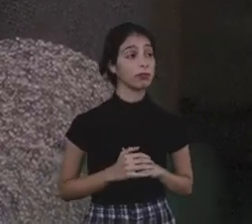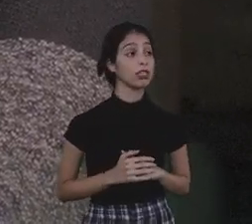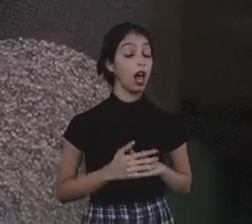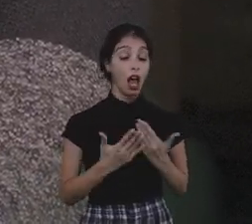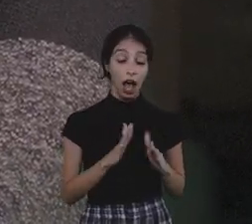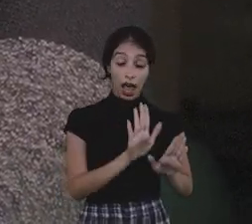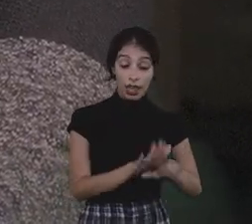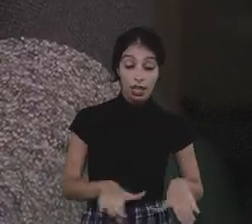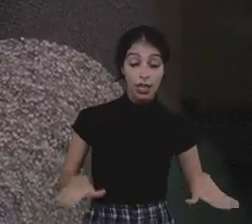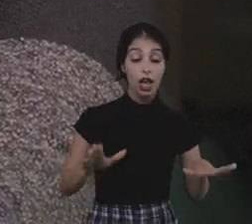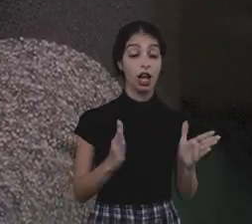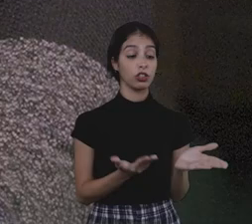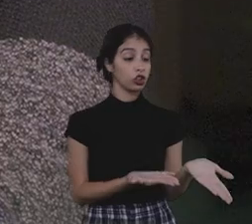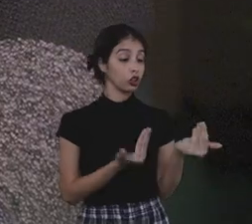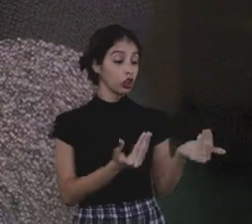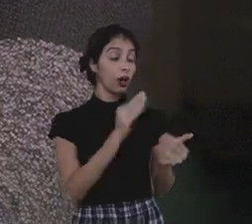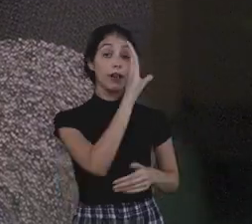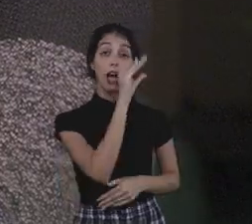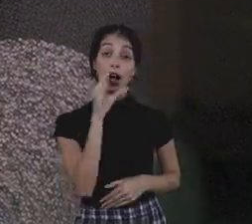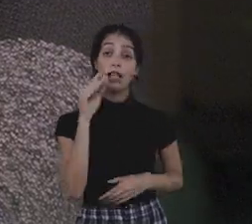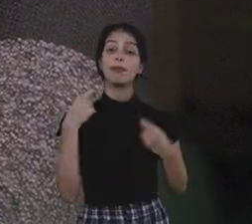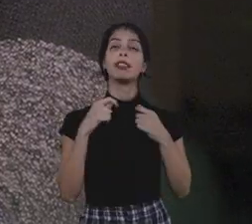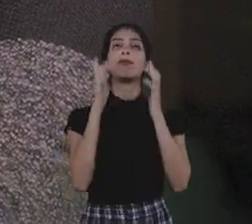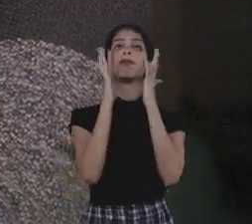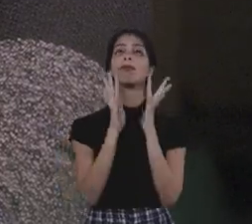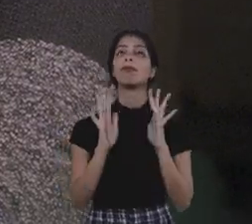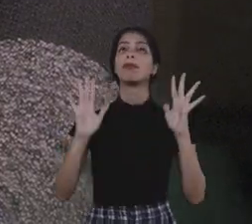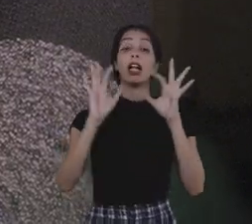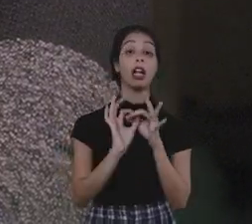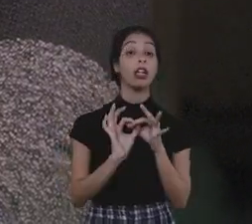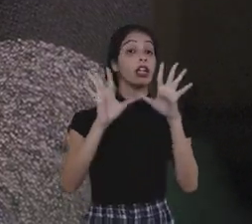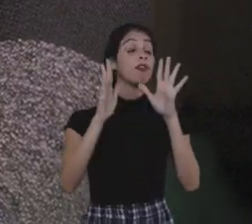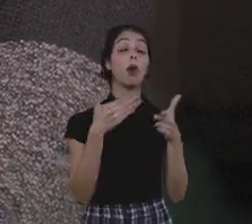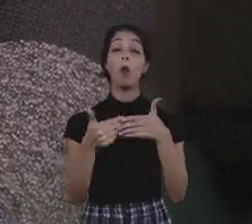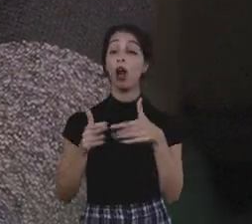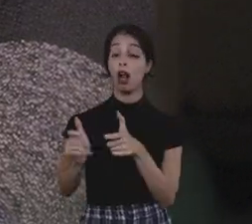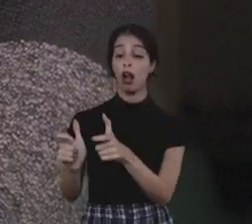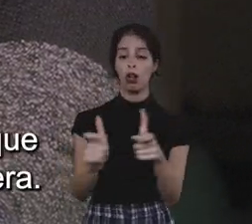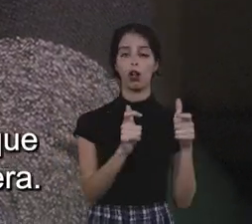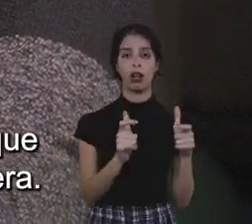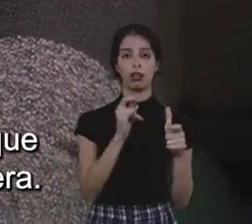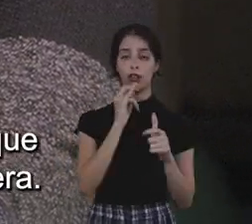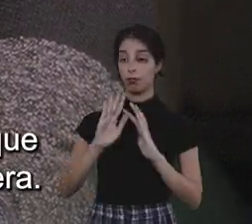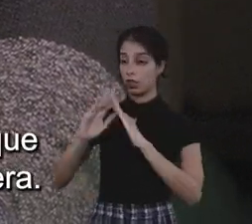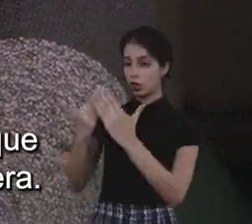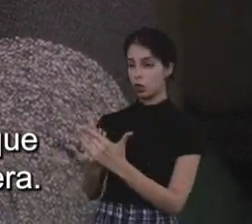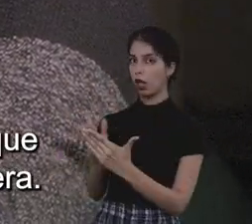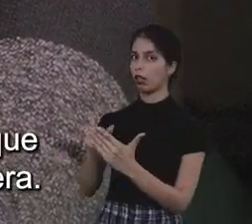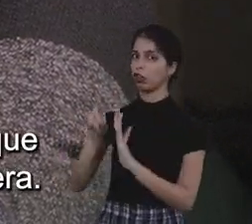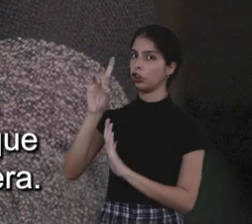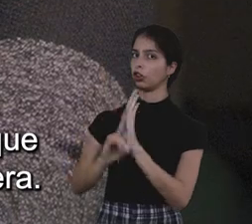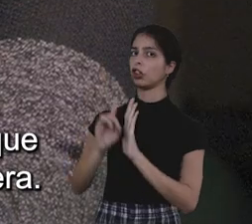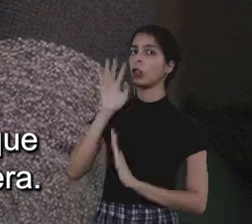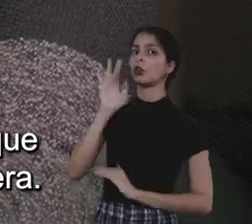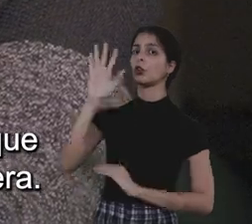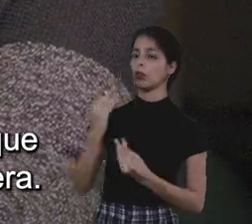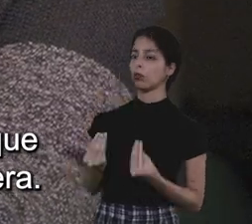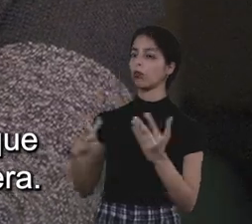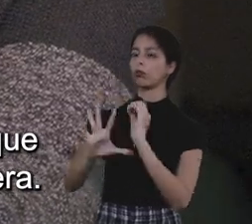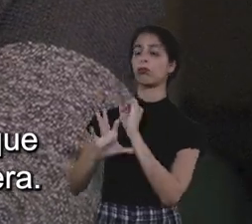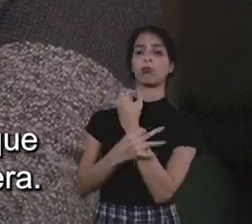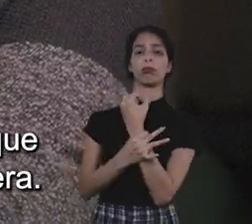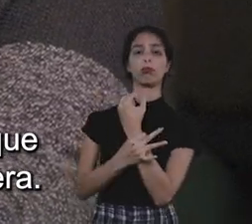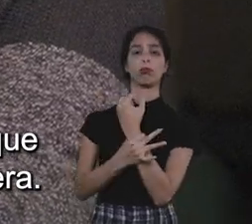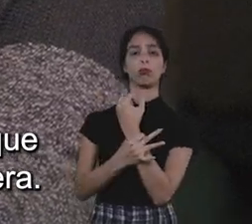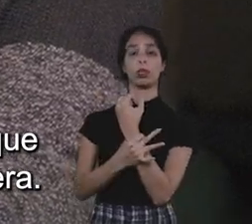sonhar né então o ambiente da escola ele é um ambiente muito importante de ser assegurado como um direito